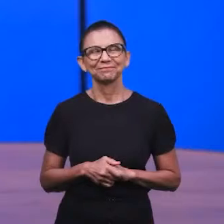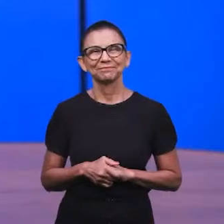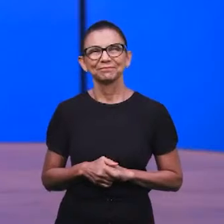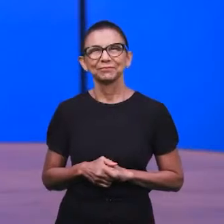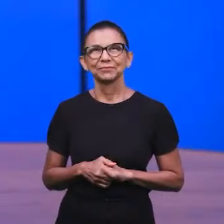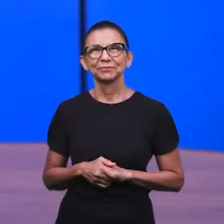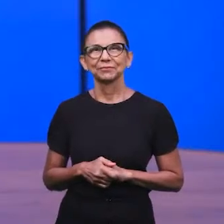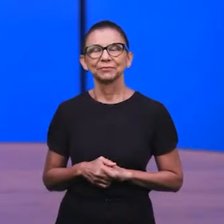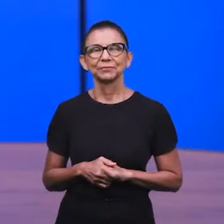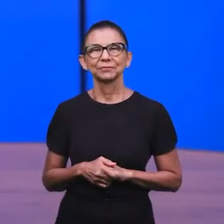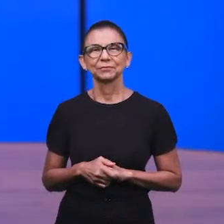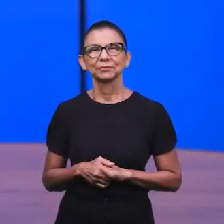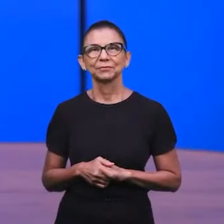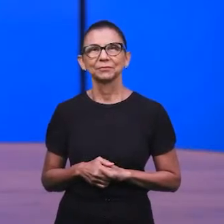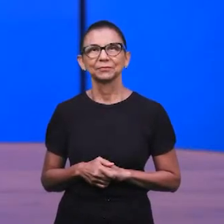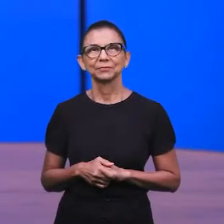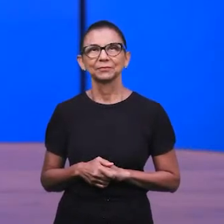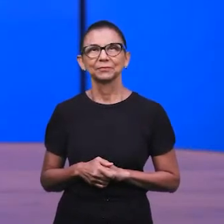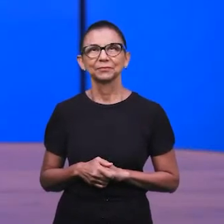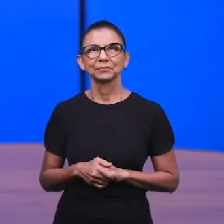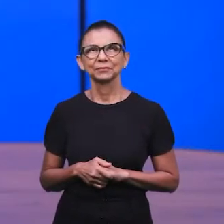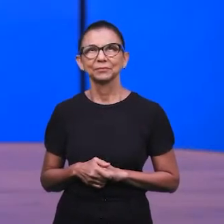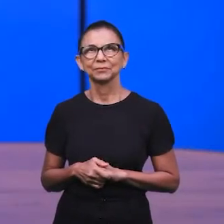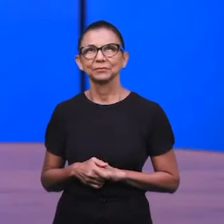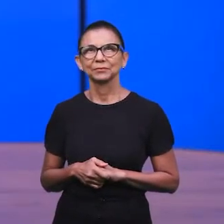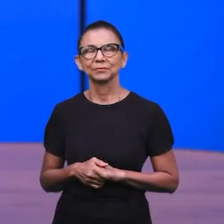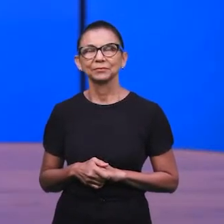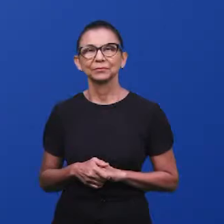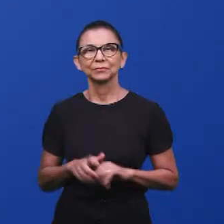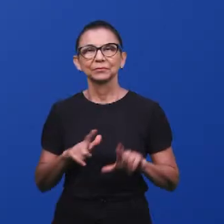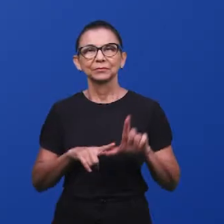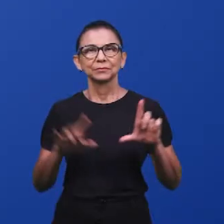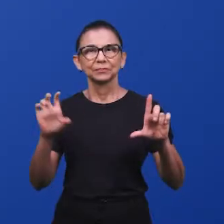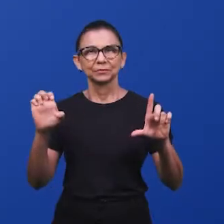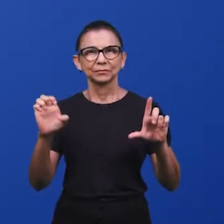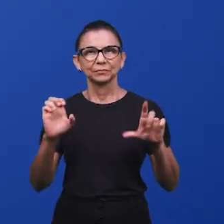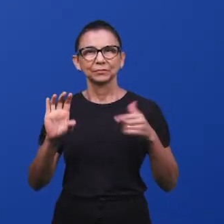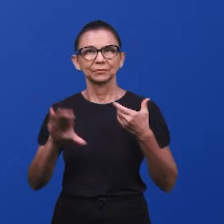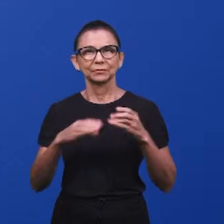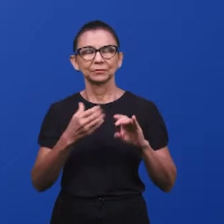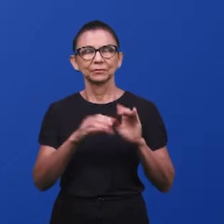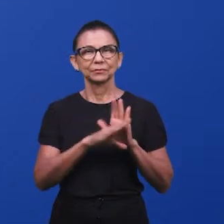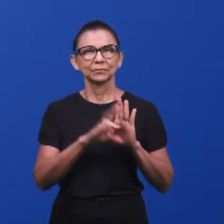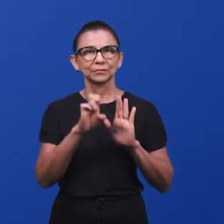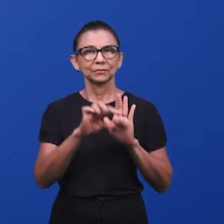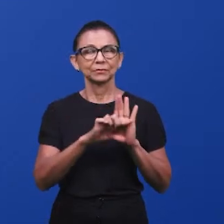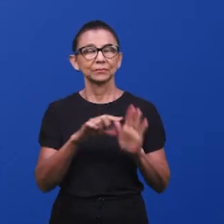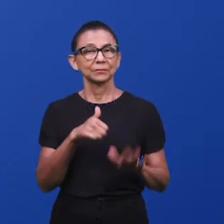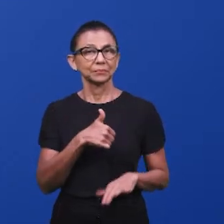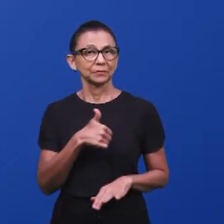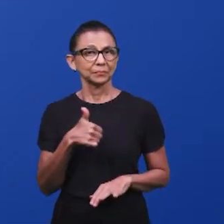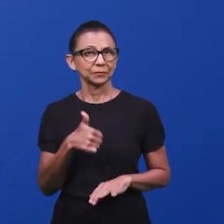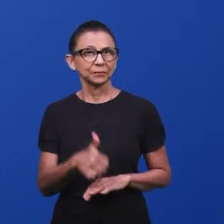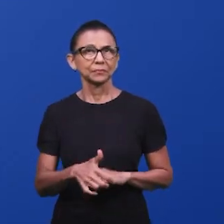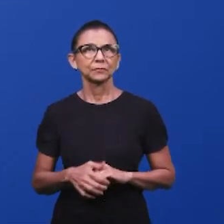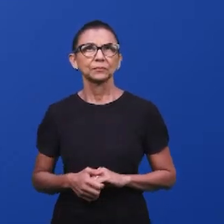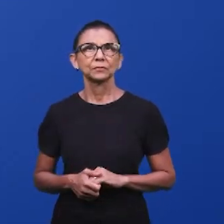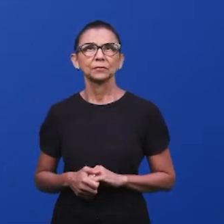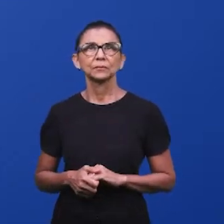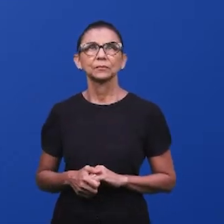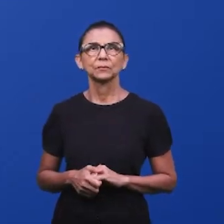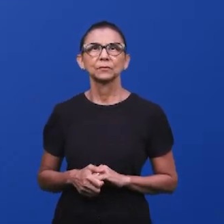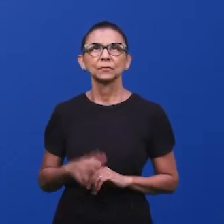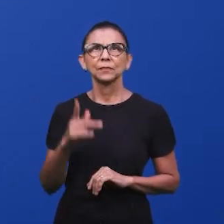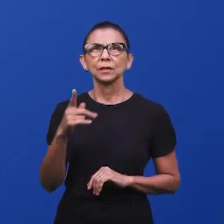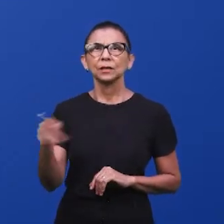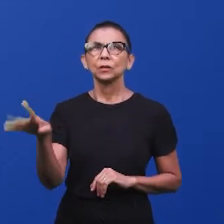uma vez, a sua participação. A paz do Senhor Jesus. Pergunta 1, letra E, em Cantares capítulo 5, verso 9,